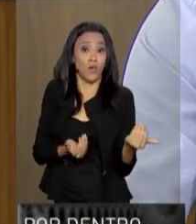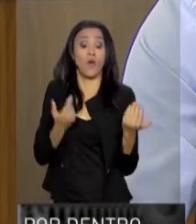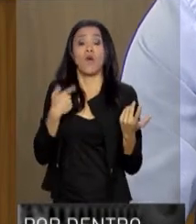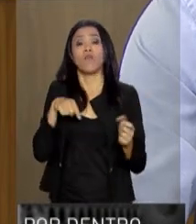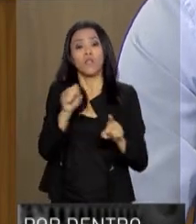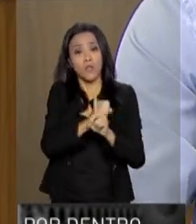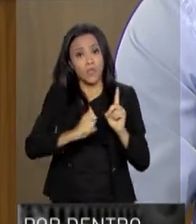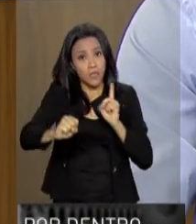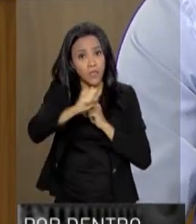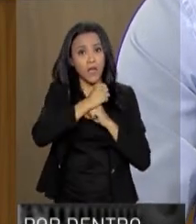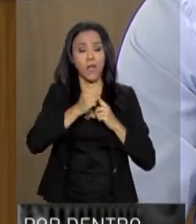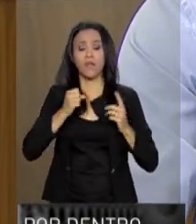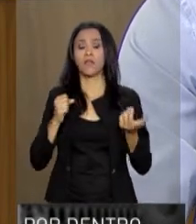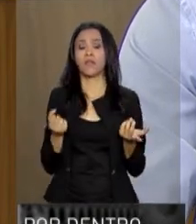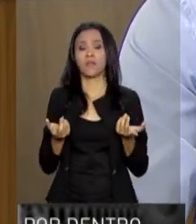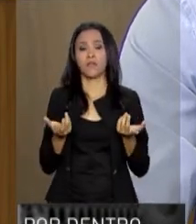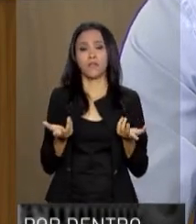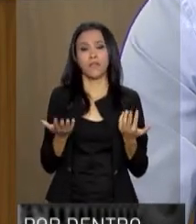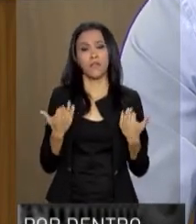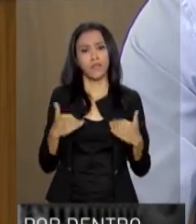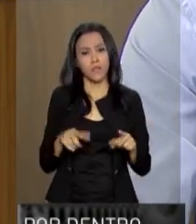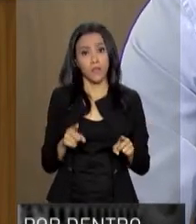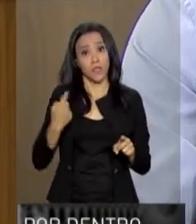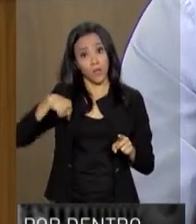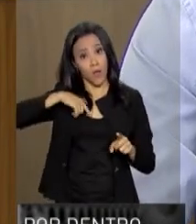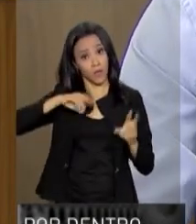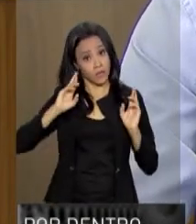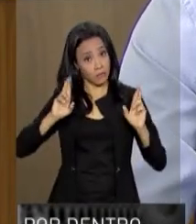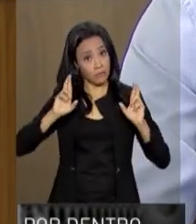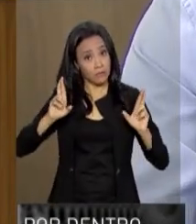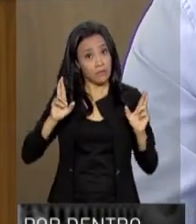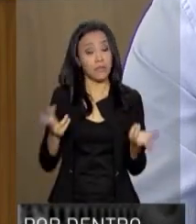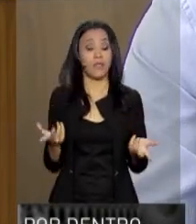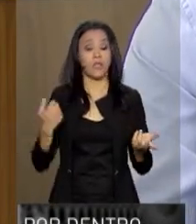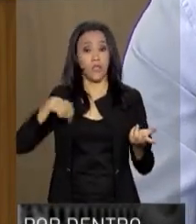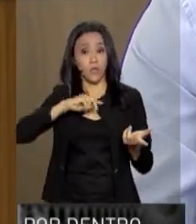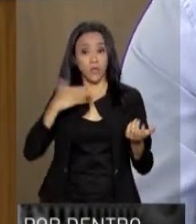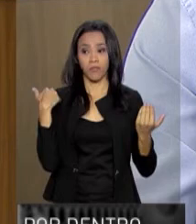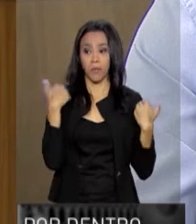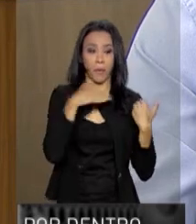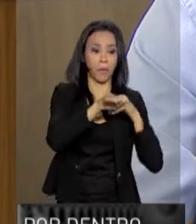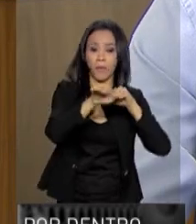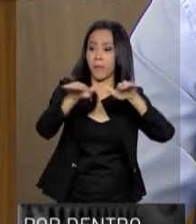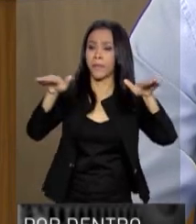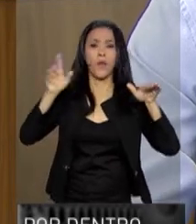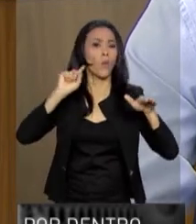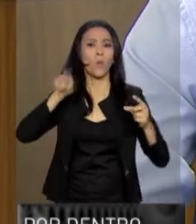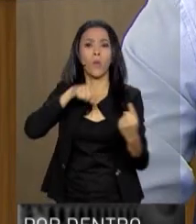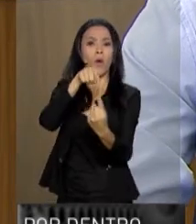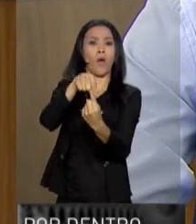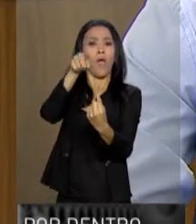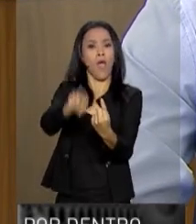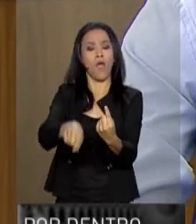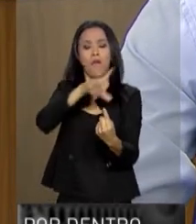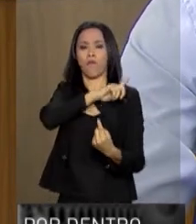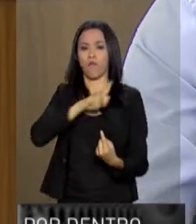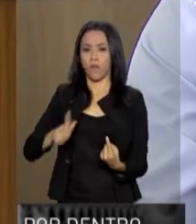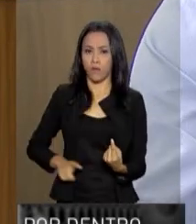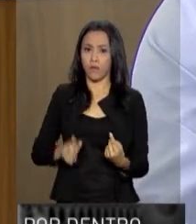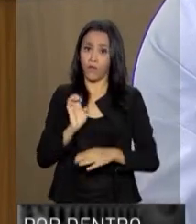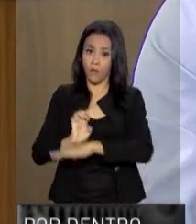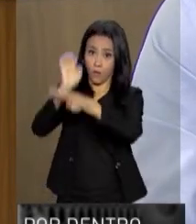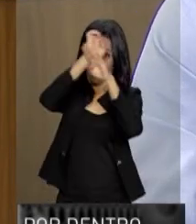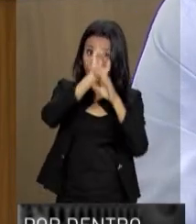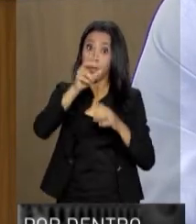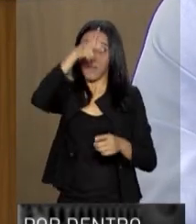organizada ea nossa expectativa ea nossa mobilização é para que governadores e prefeitos possam andar